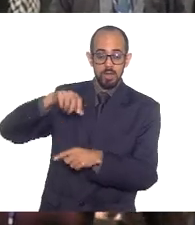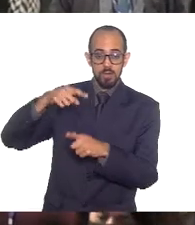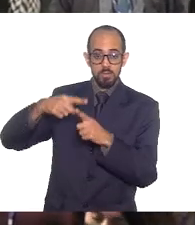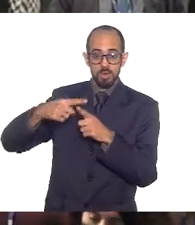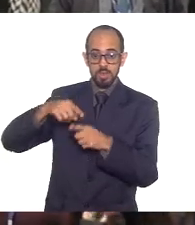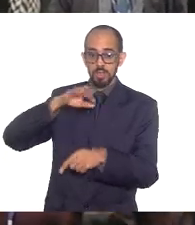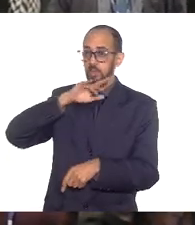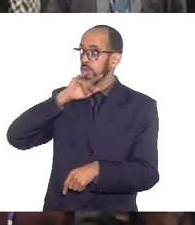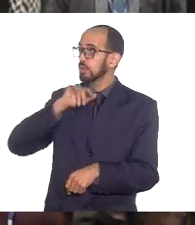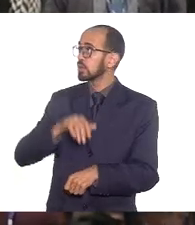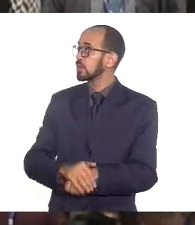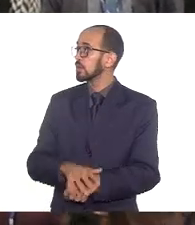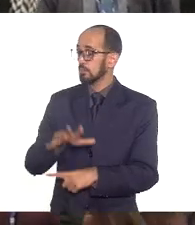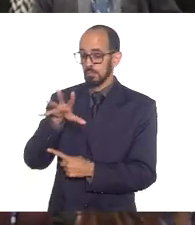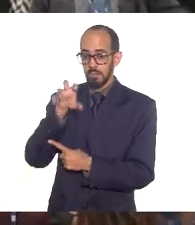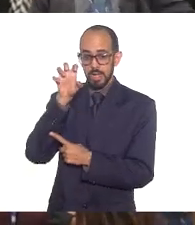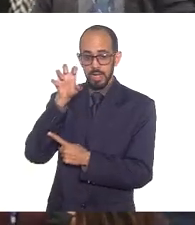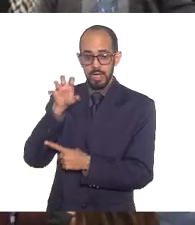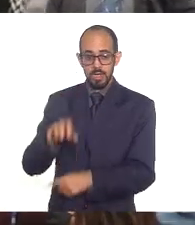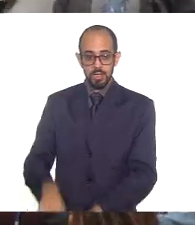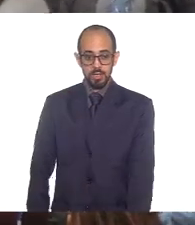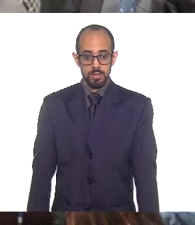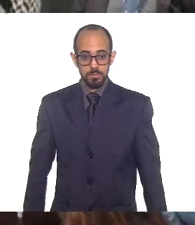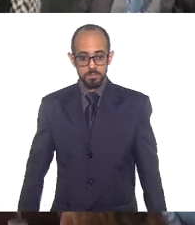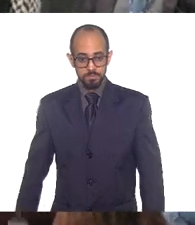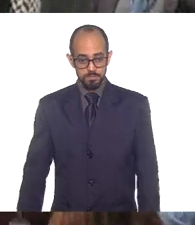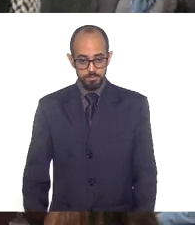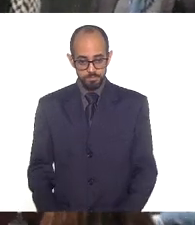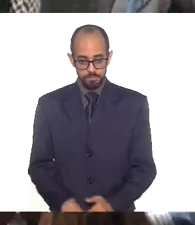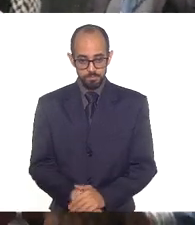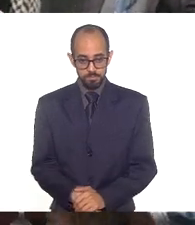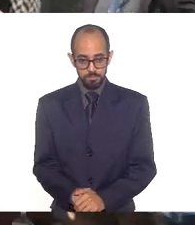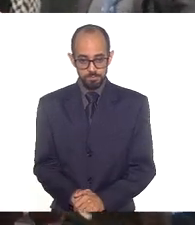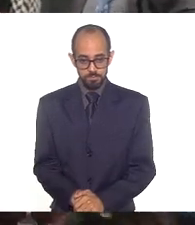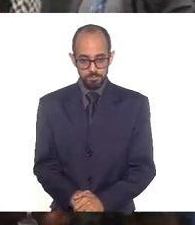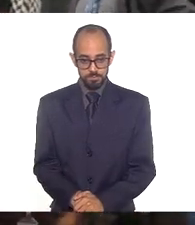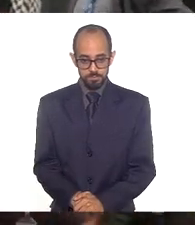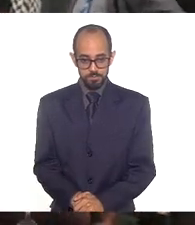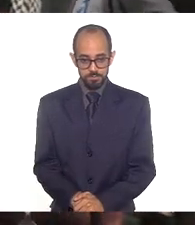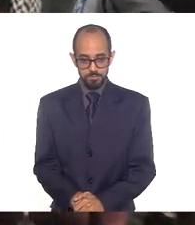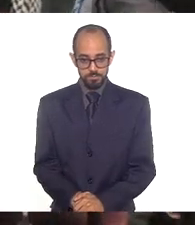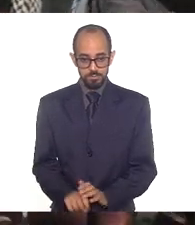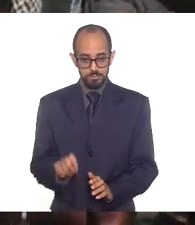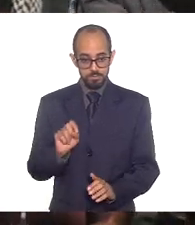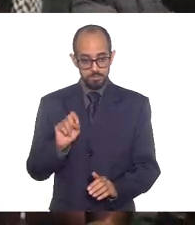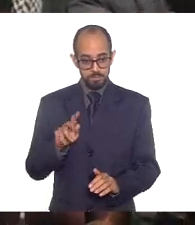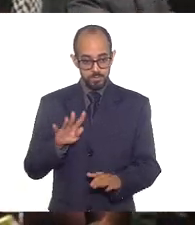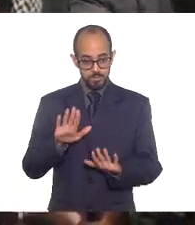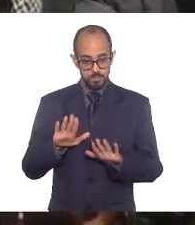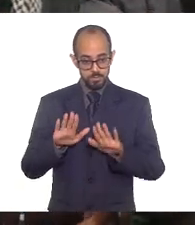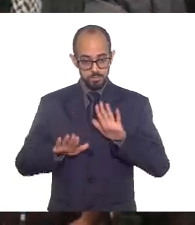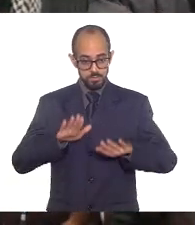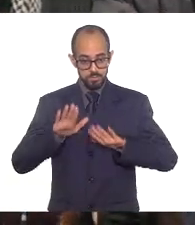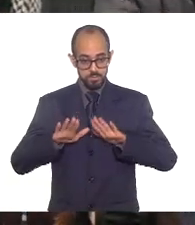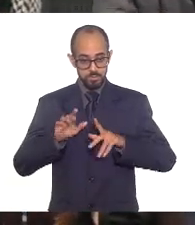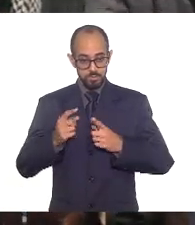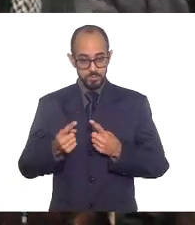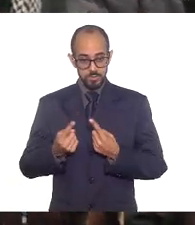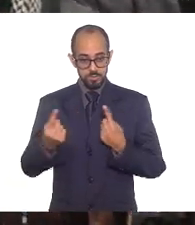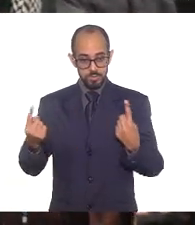Oi ok e vamos E resguardando aí a distância